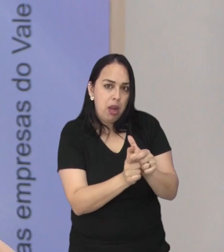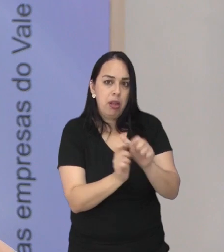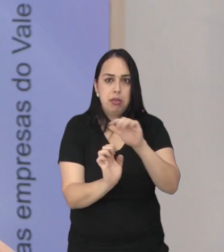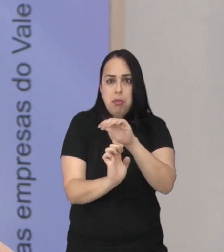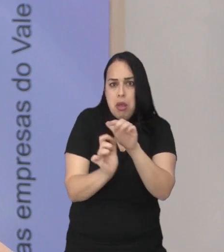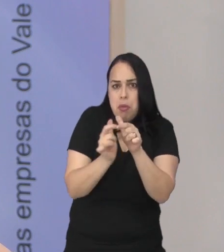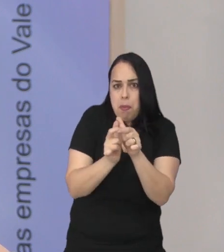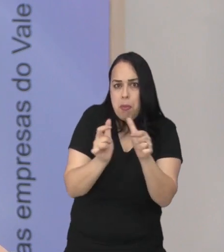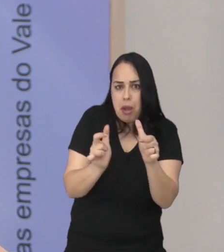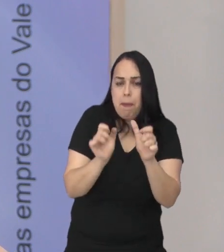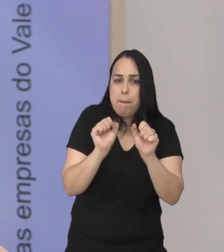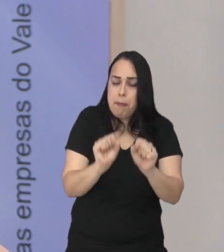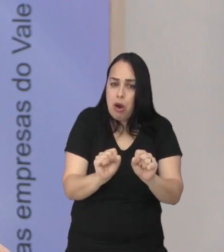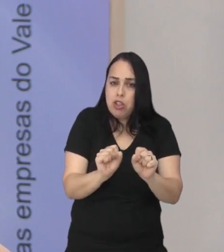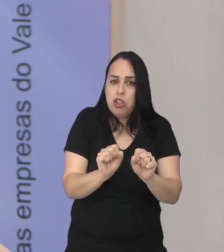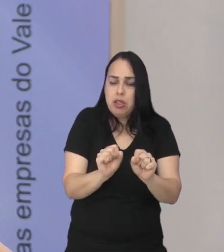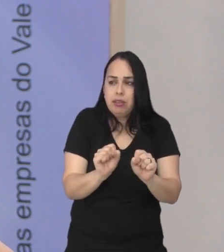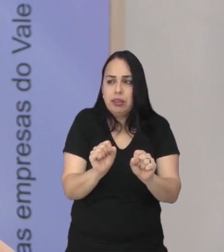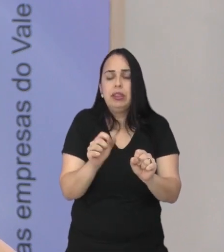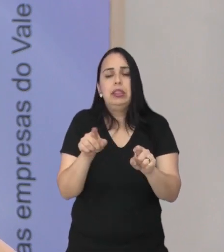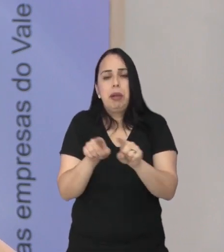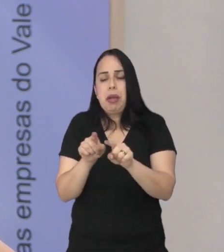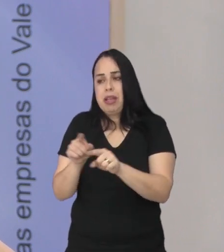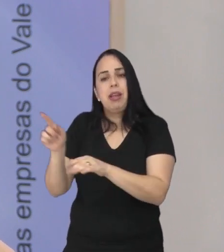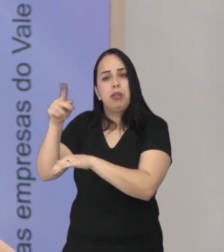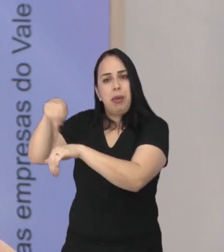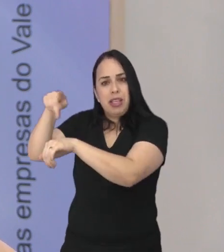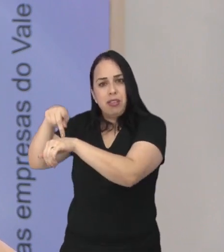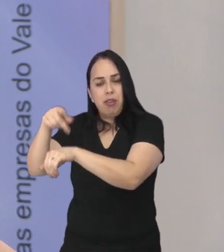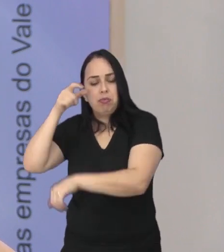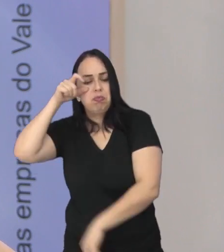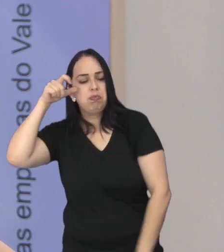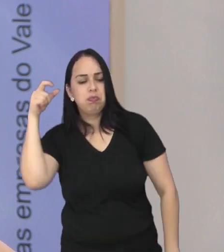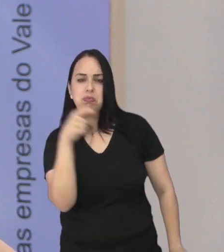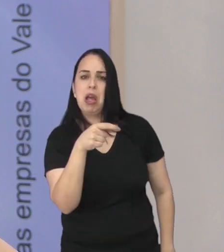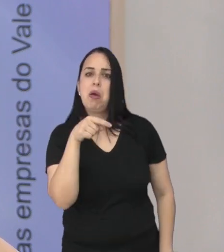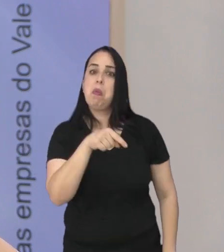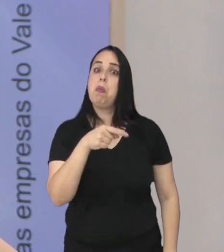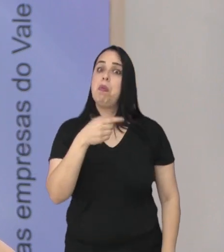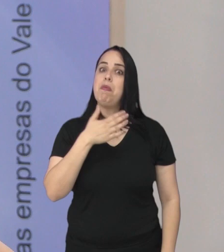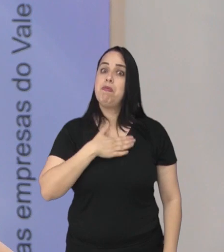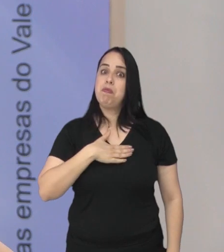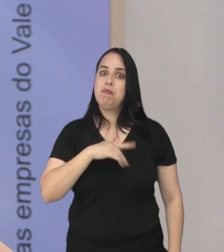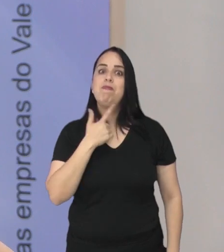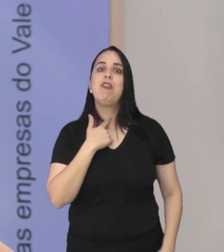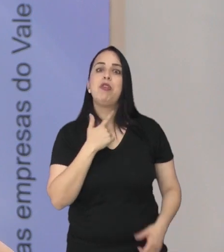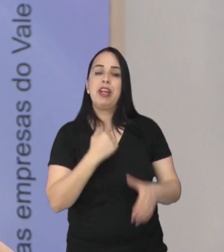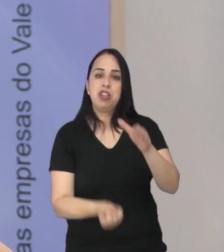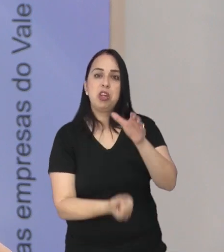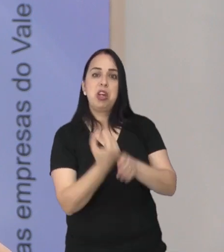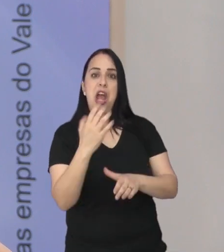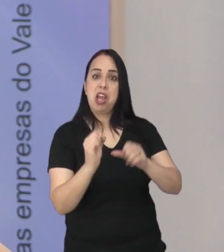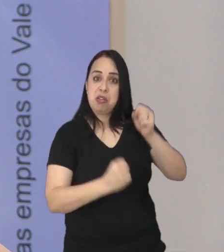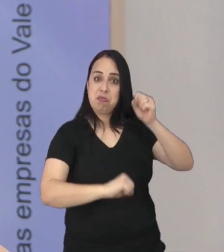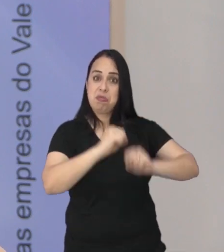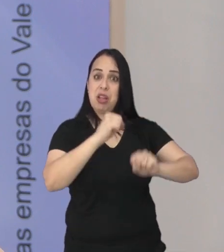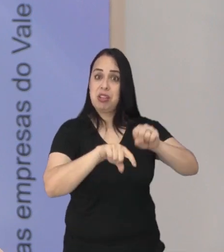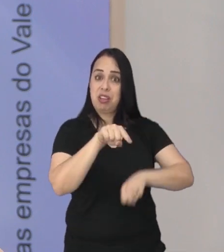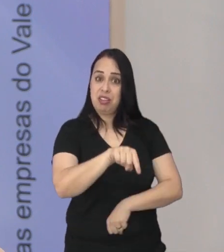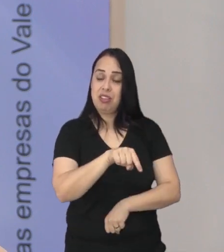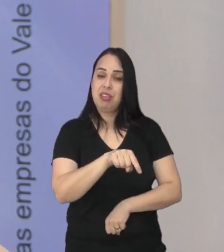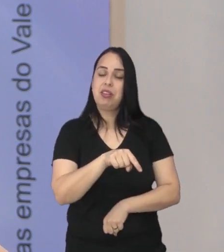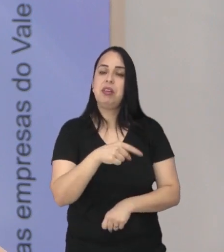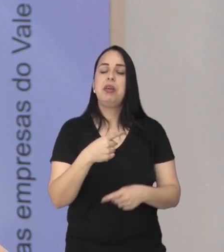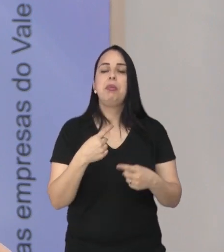médias empresas, elas podem ver em território brasileiro uma oportunidade de instalar as suas unidades fabris, dos